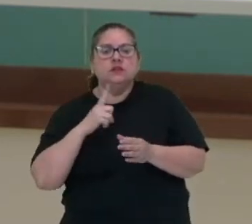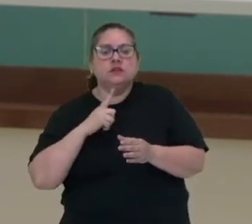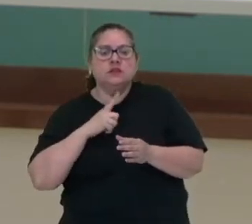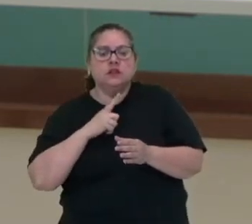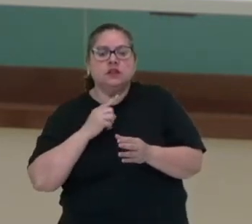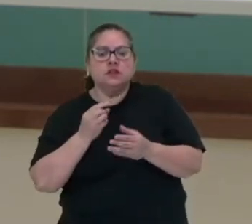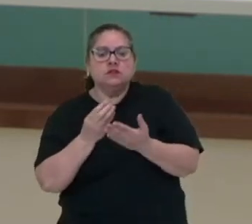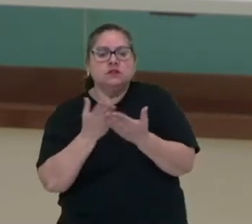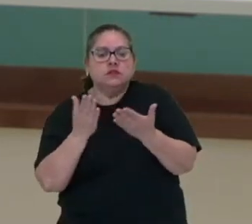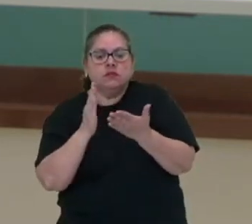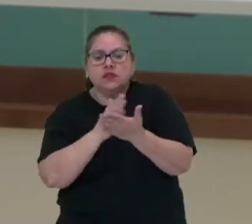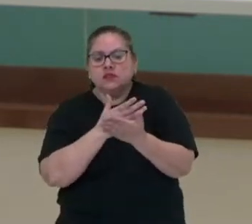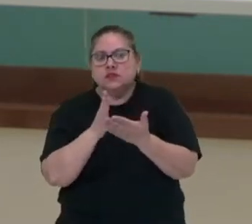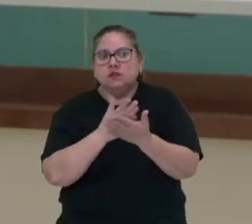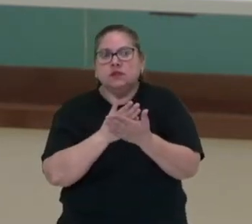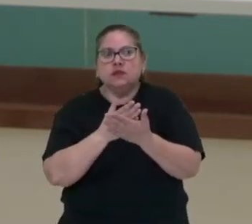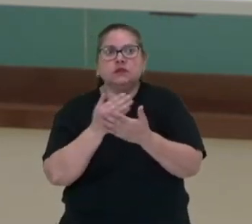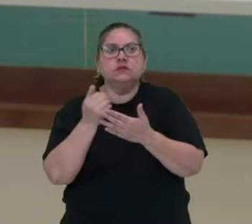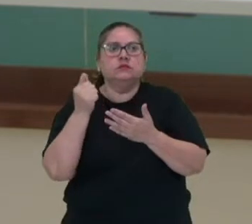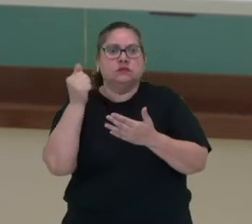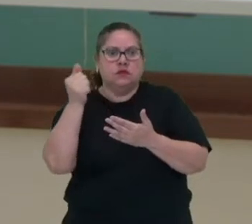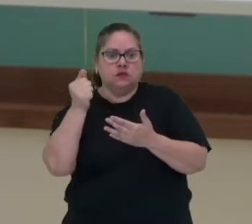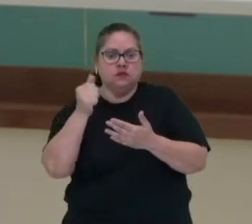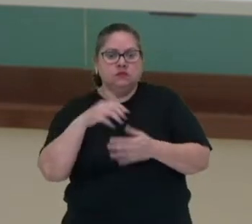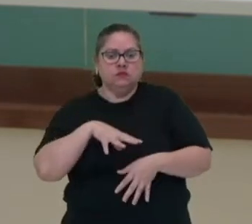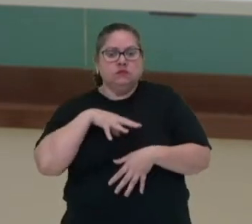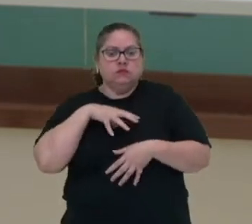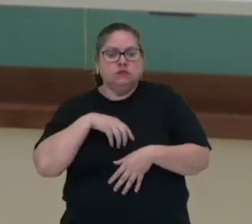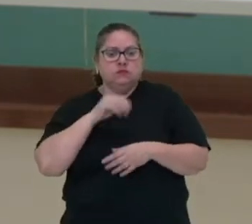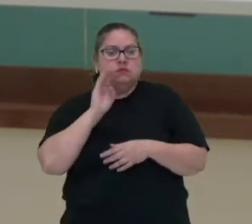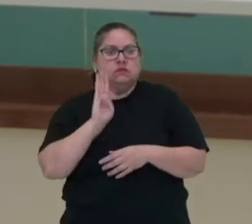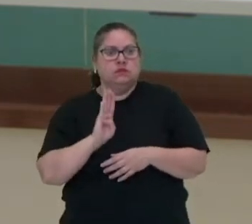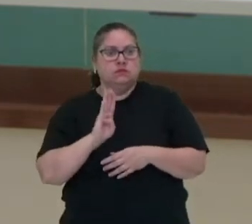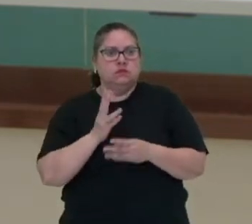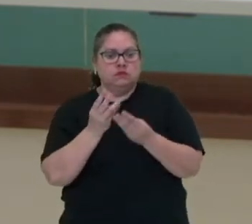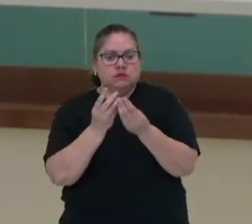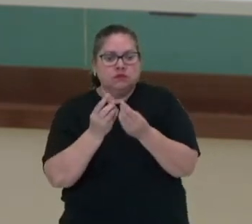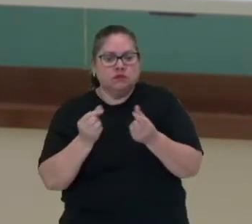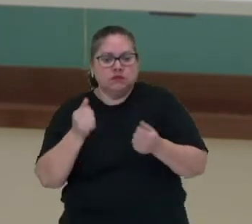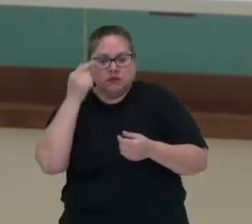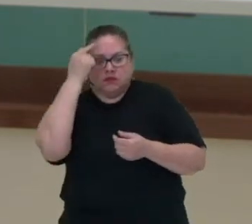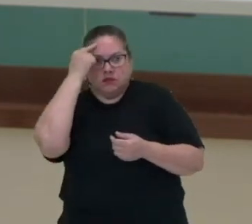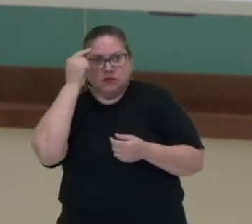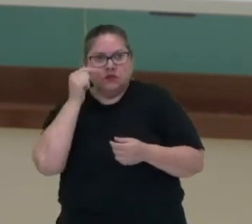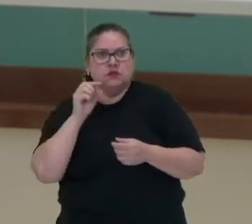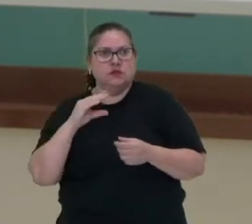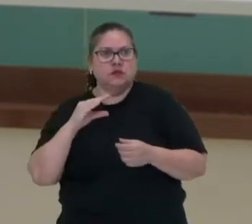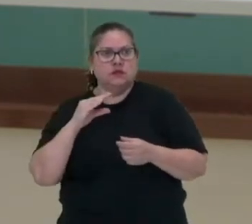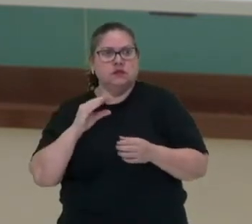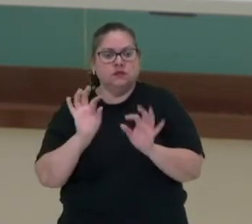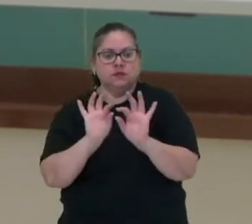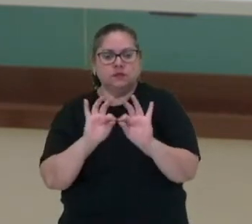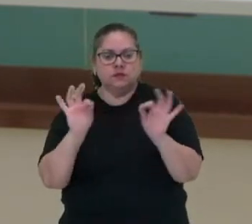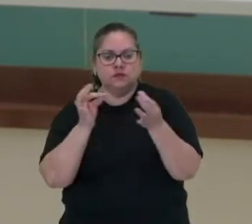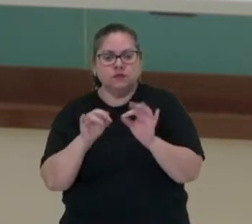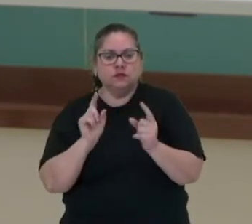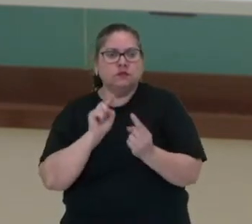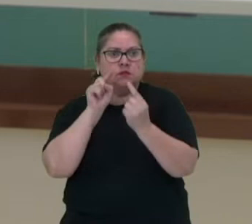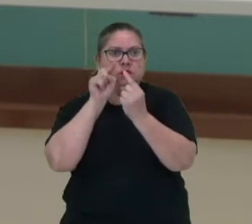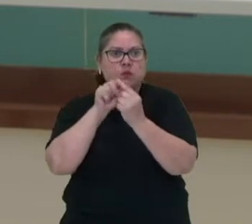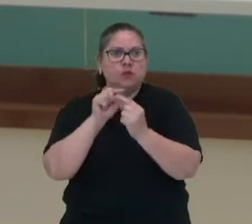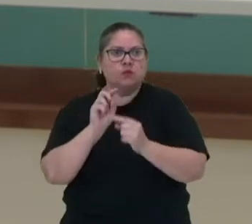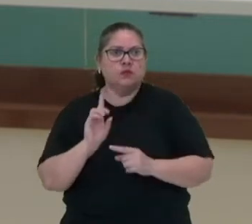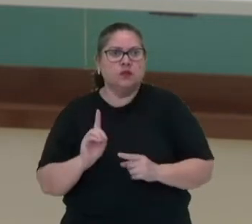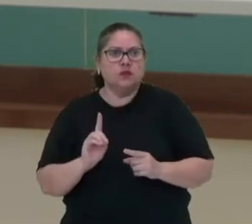da triagem? A. Respiração adequada. B. Detalhamento de ideias. C. Síntese e